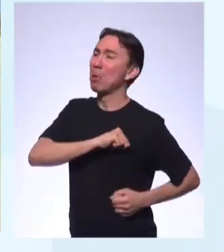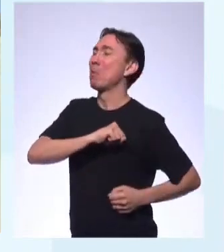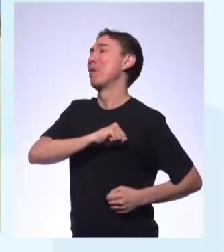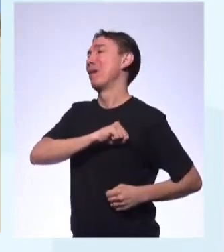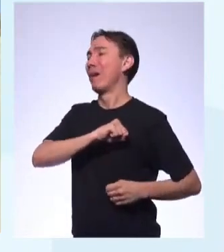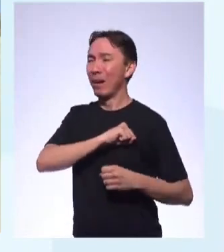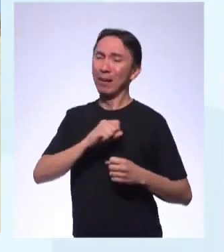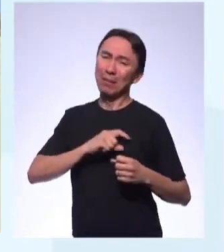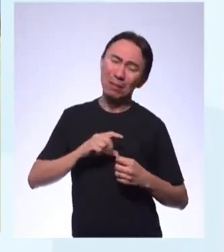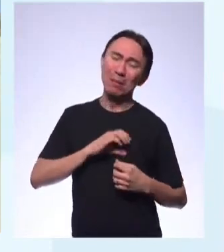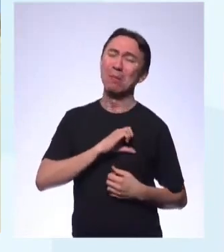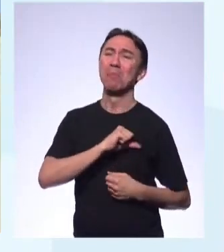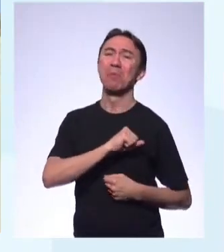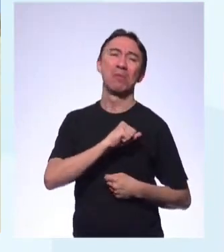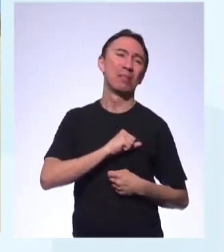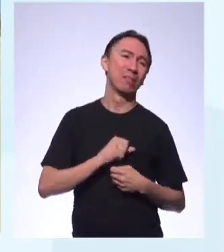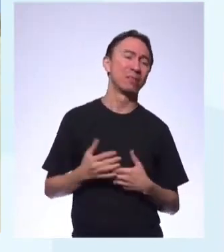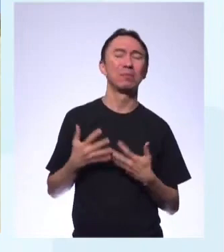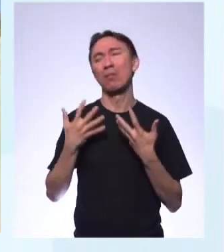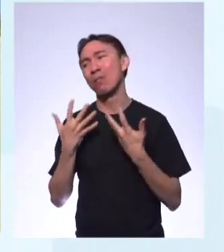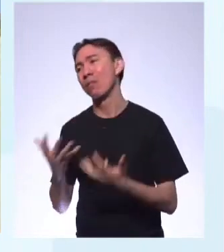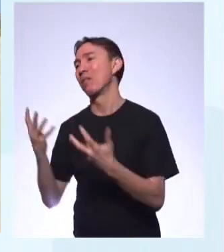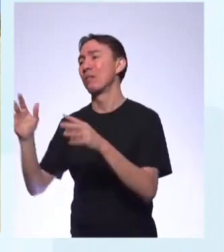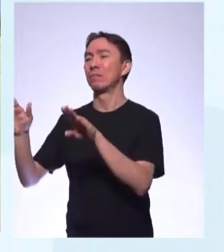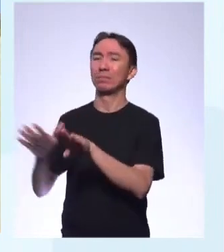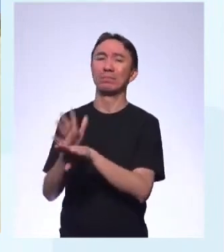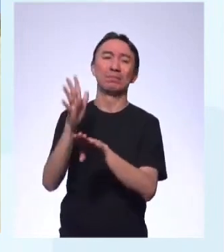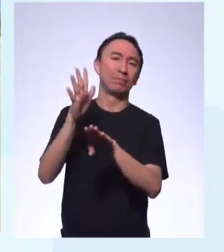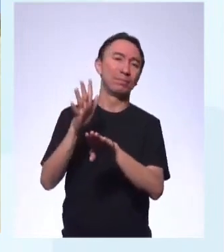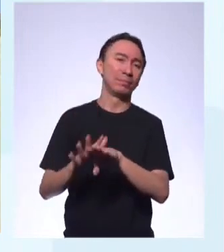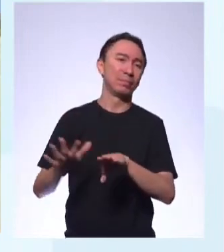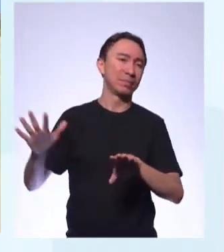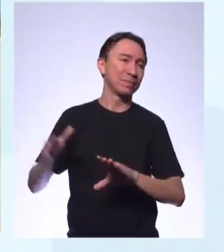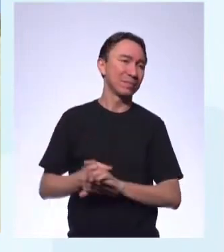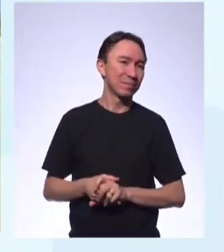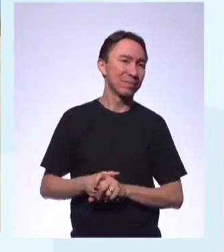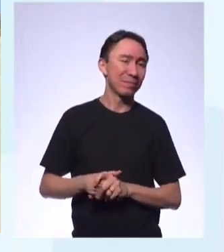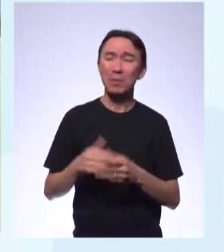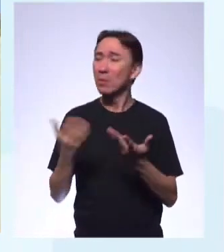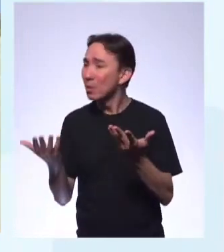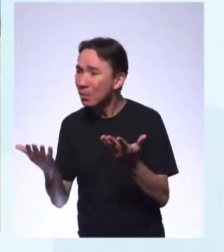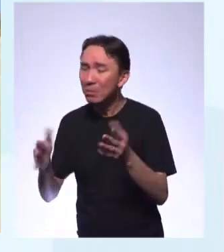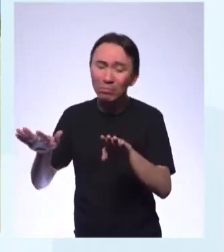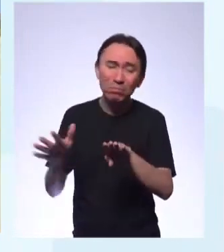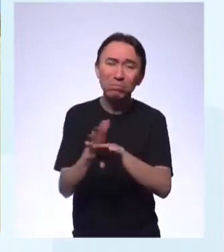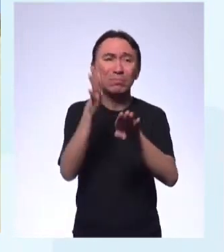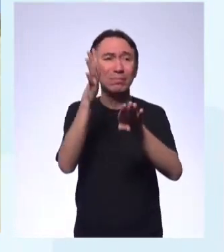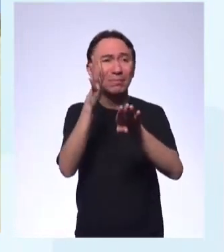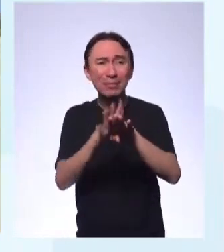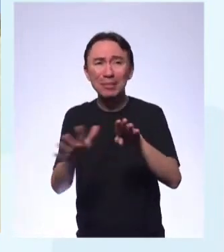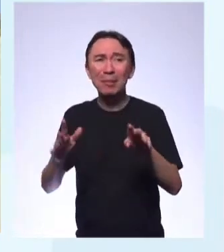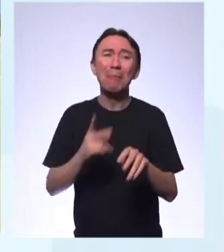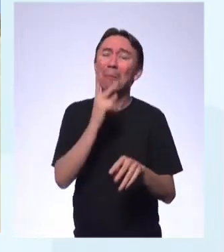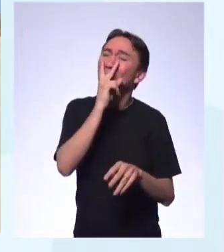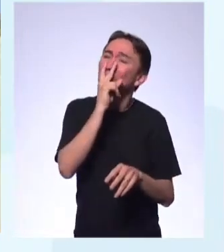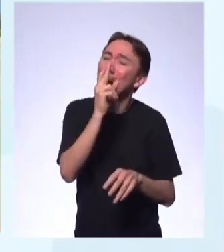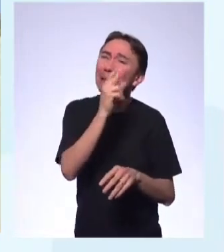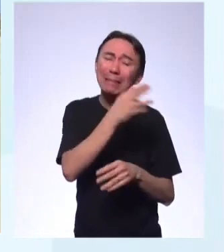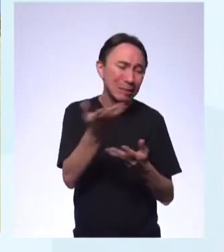amar e penar. Ó mar! Que até parece, ó mar, um